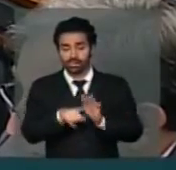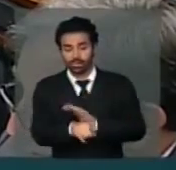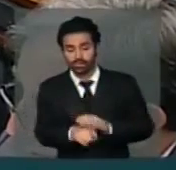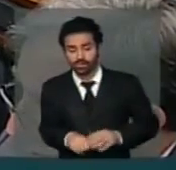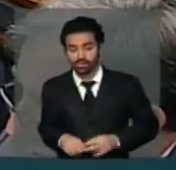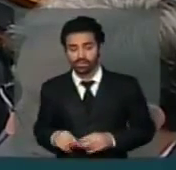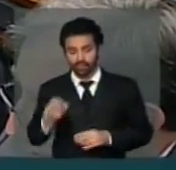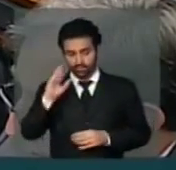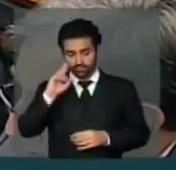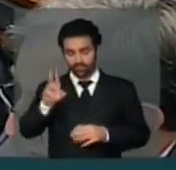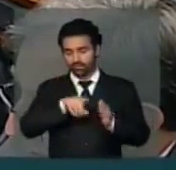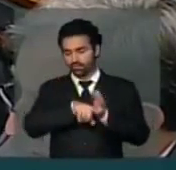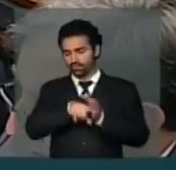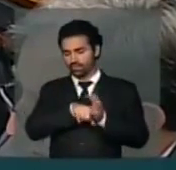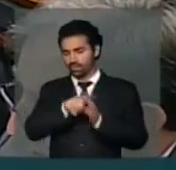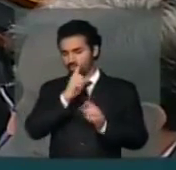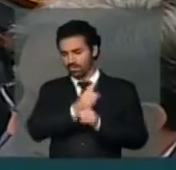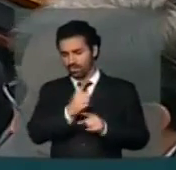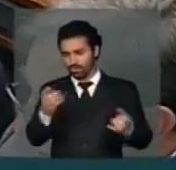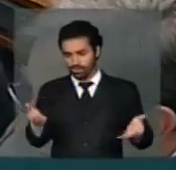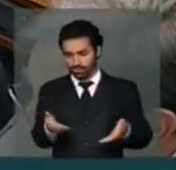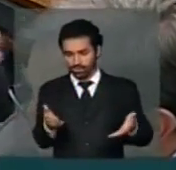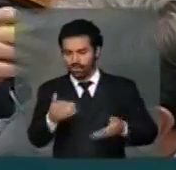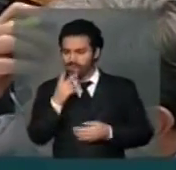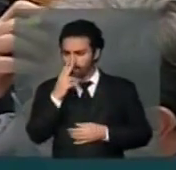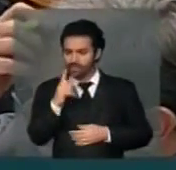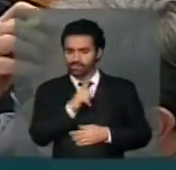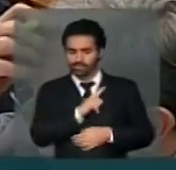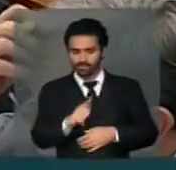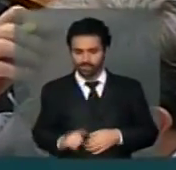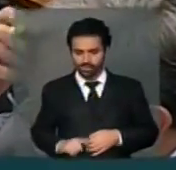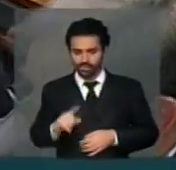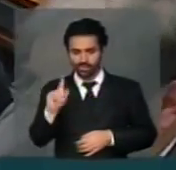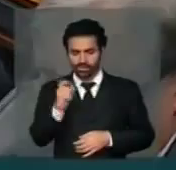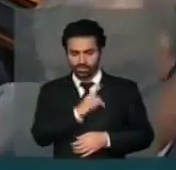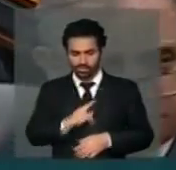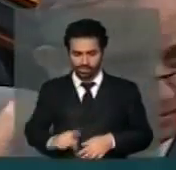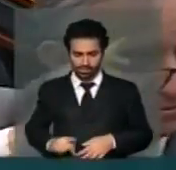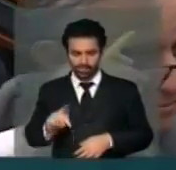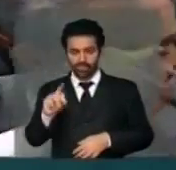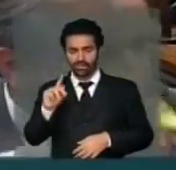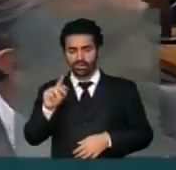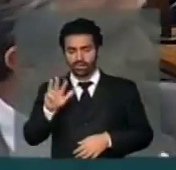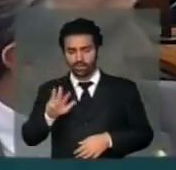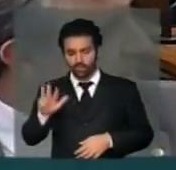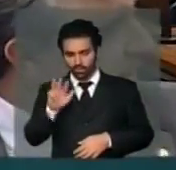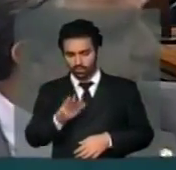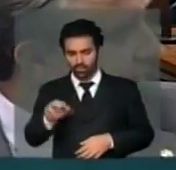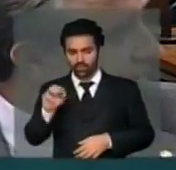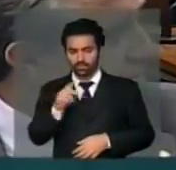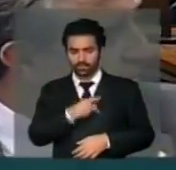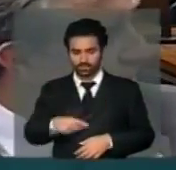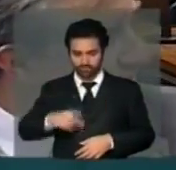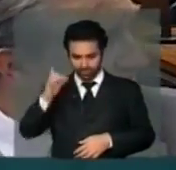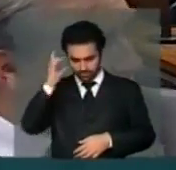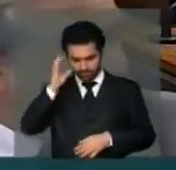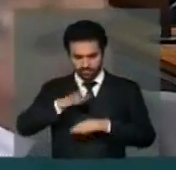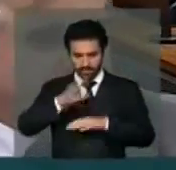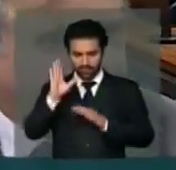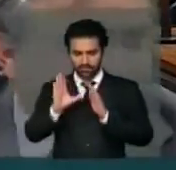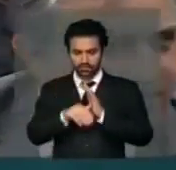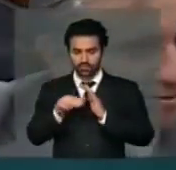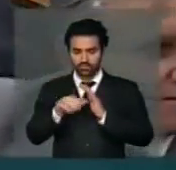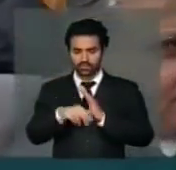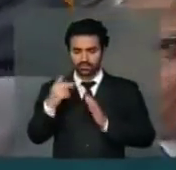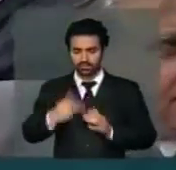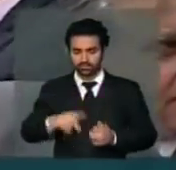que o senhor apurou até agora, o senhor acha que o governo do ex-presidente Lula e da Dilma foi o que mais fez corrupção no Brasil? Só a última